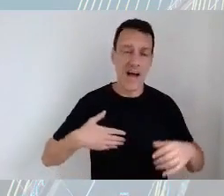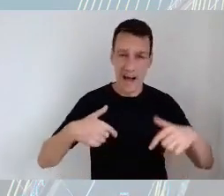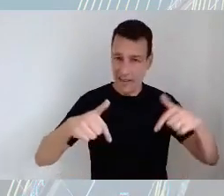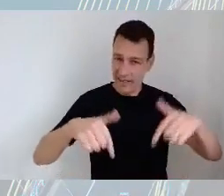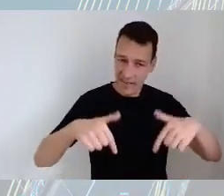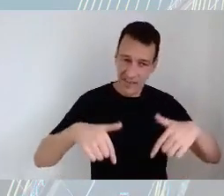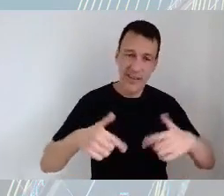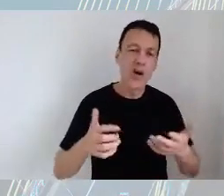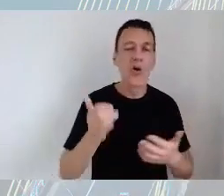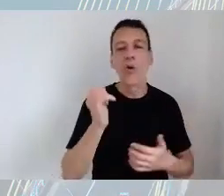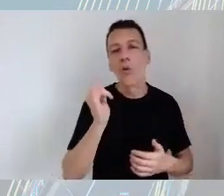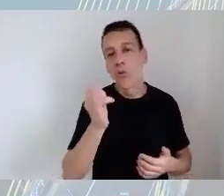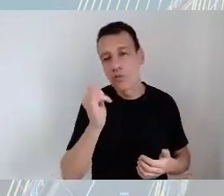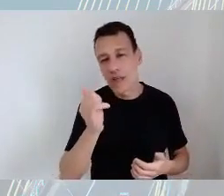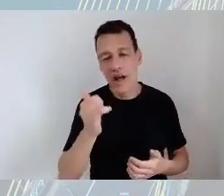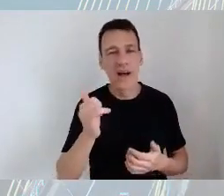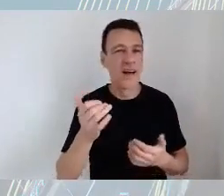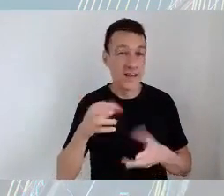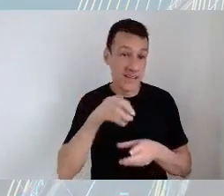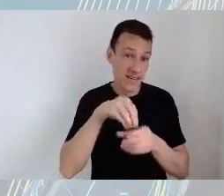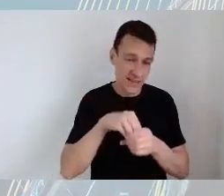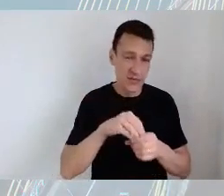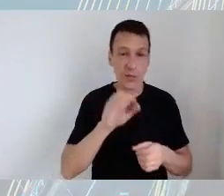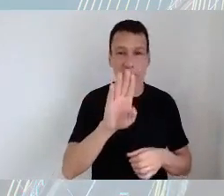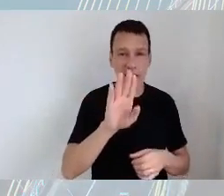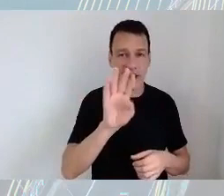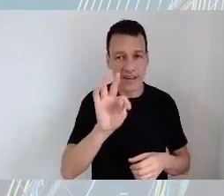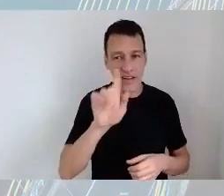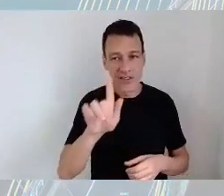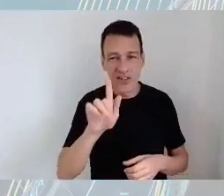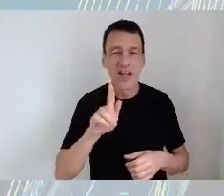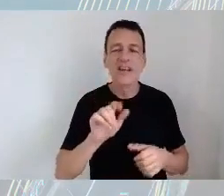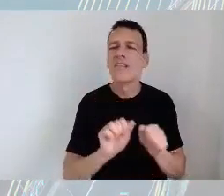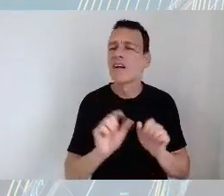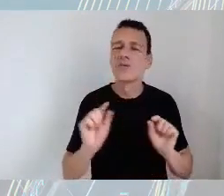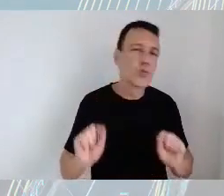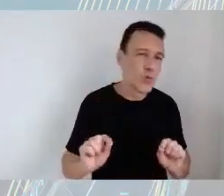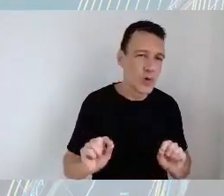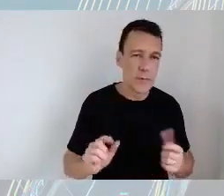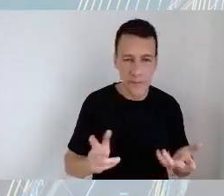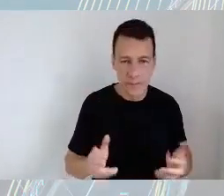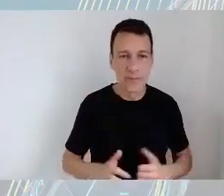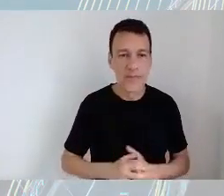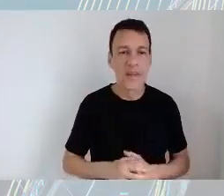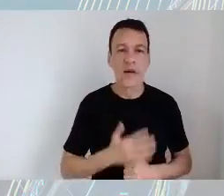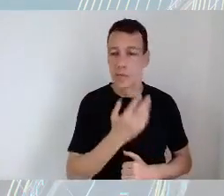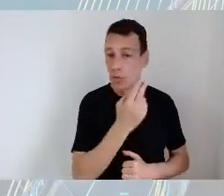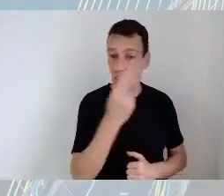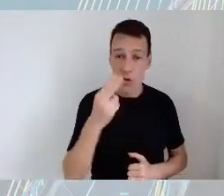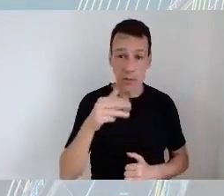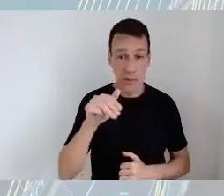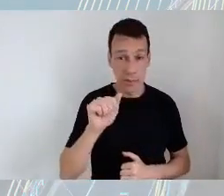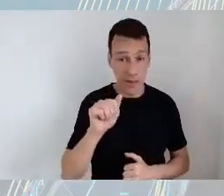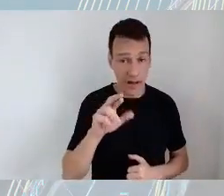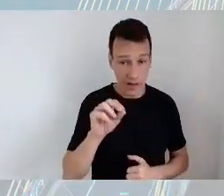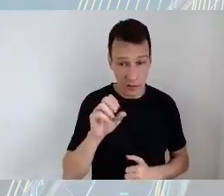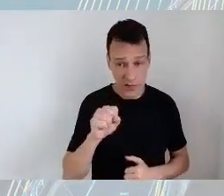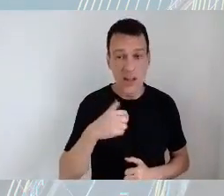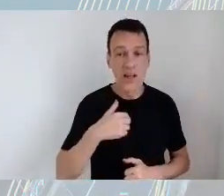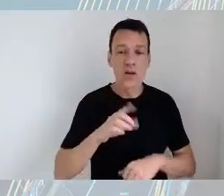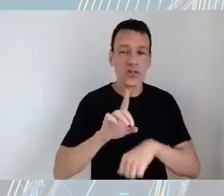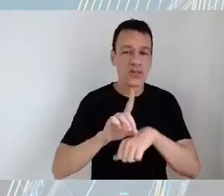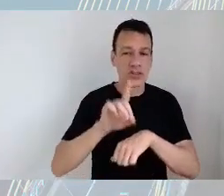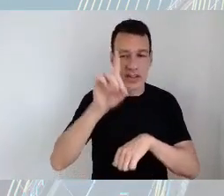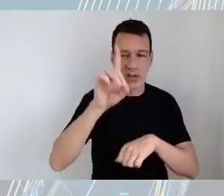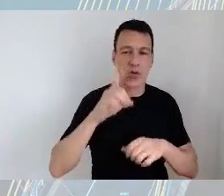que a gente vem desenvolvendo lá dentro do BTG. Para começar, vou me apresentar aqui. Meu nome é Marcos, então eu sou hoje diretor executivo de Data